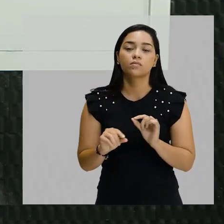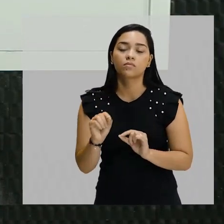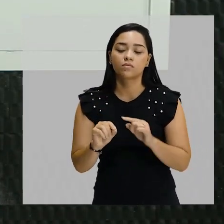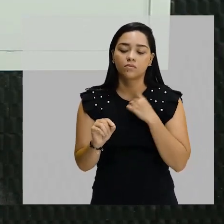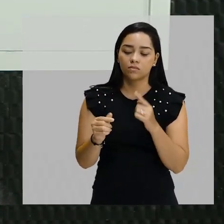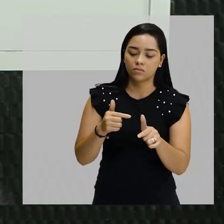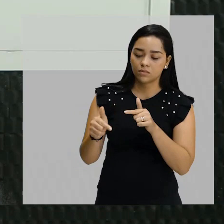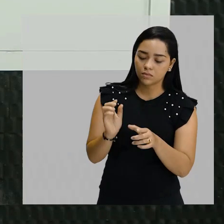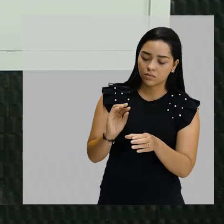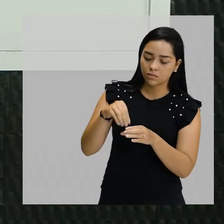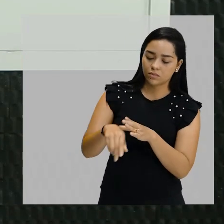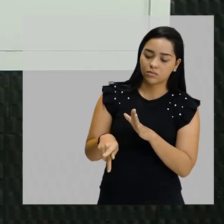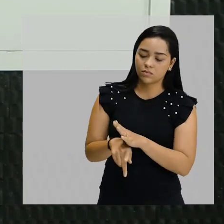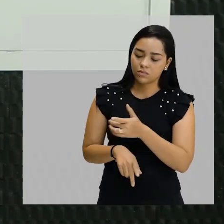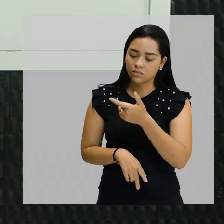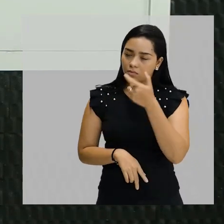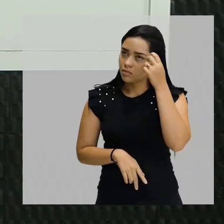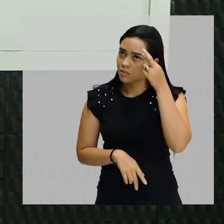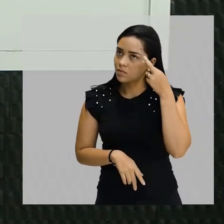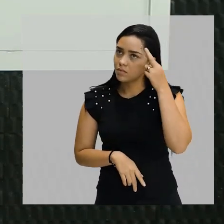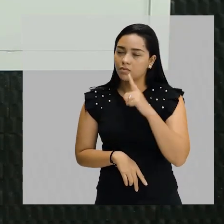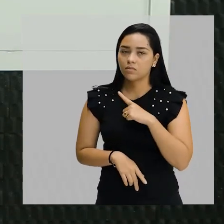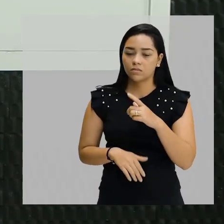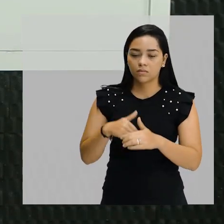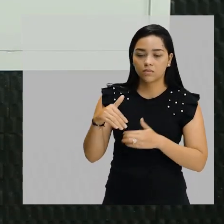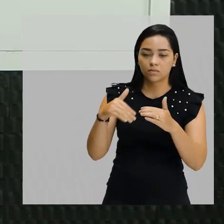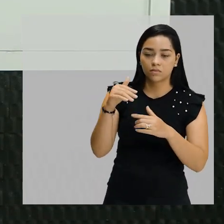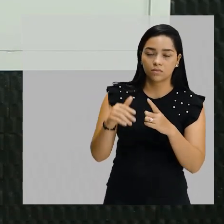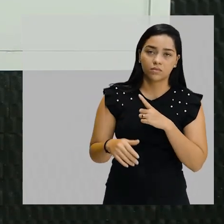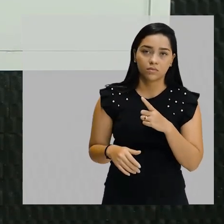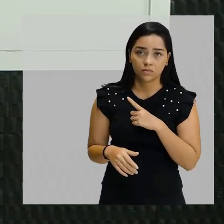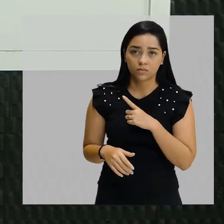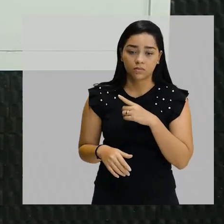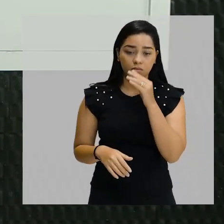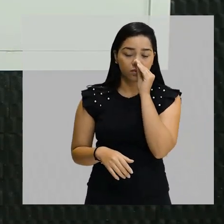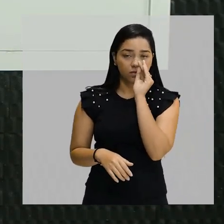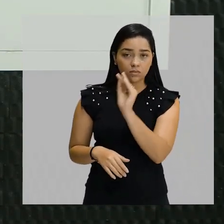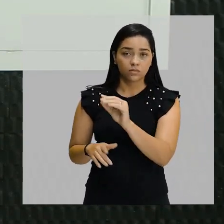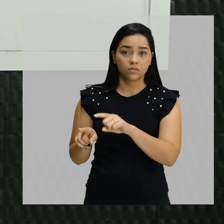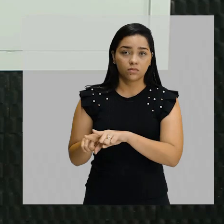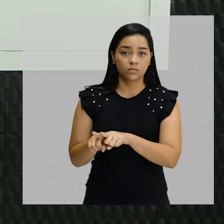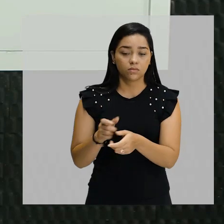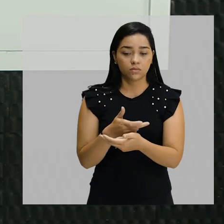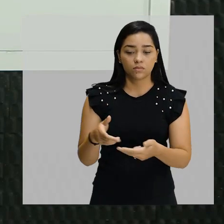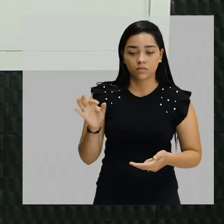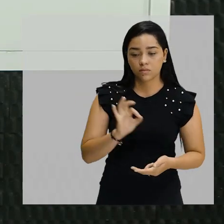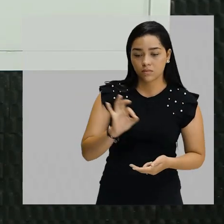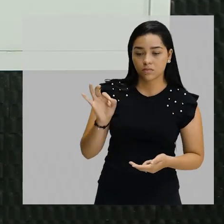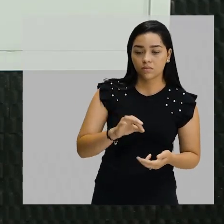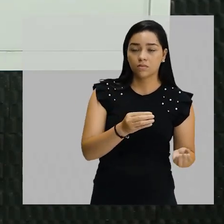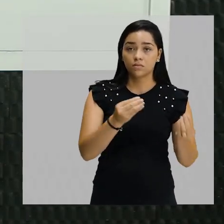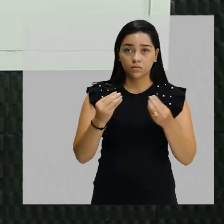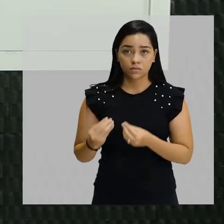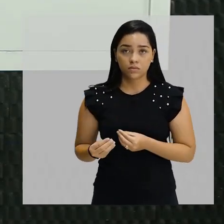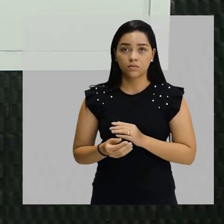dentro do racionalismo existe um processo forte de rejeição dos Sentidos e dos dados que os sentidos nos fornecem